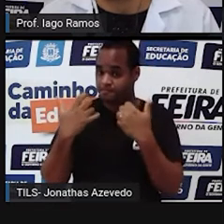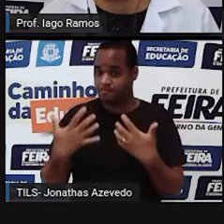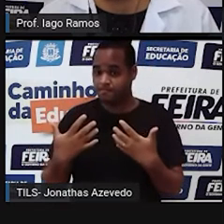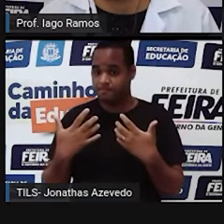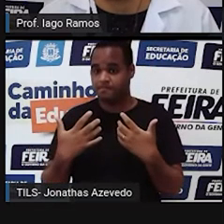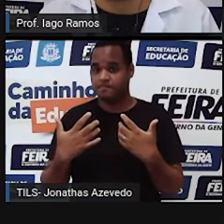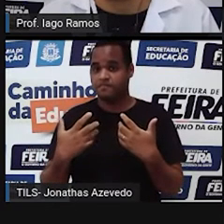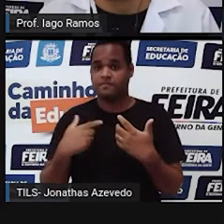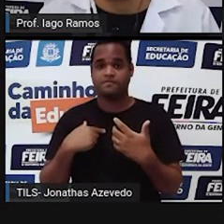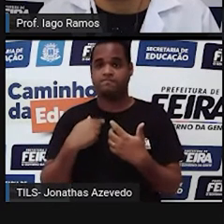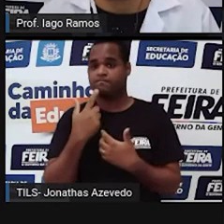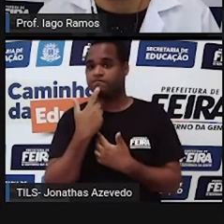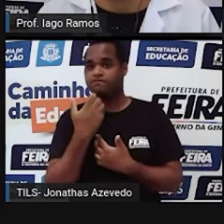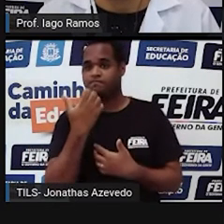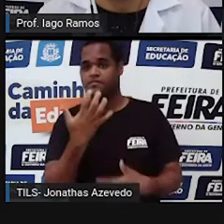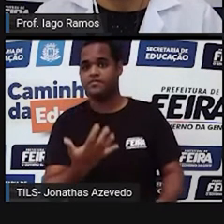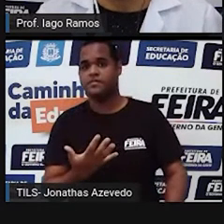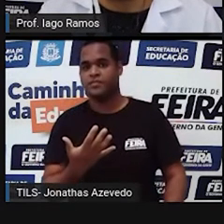de